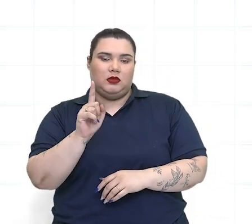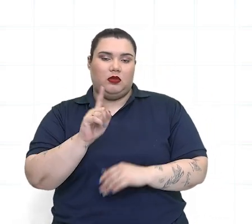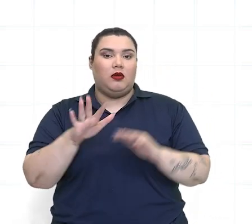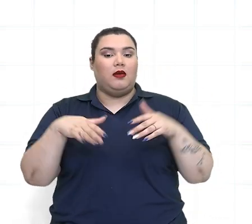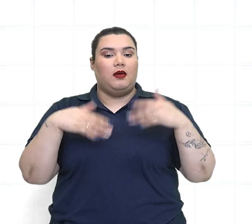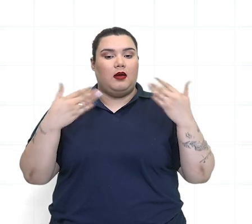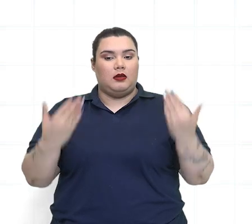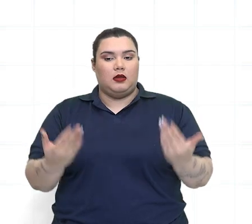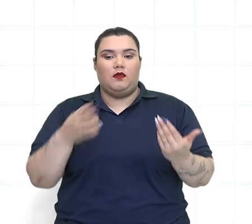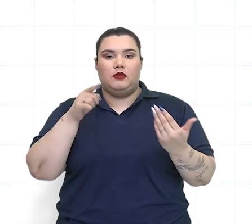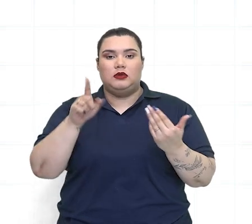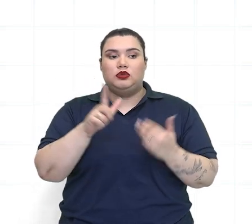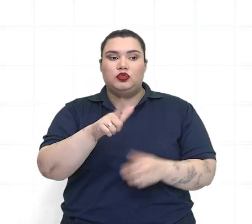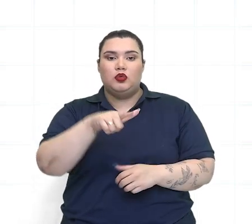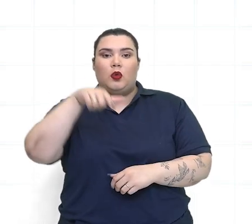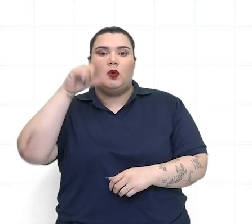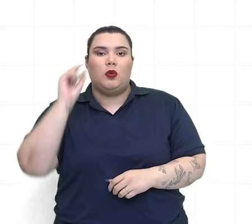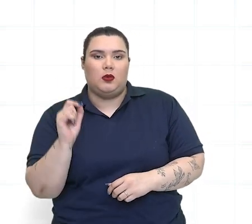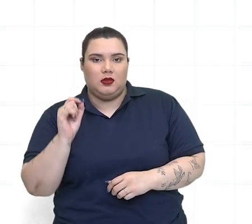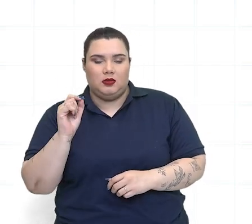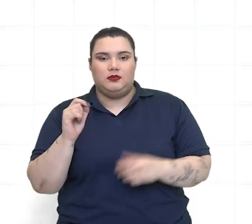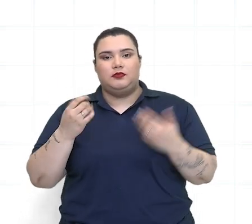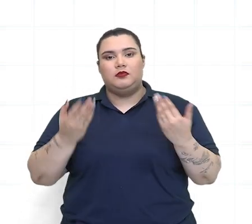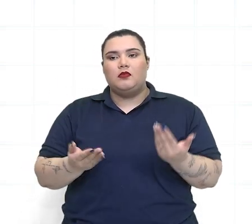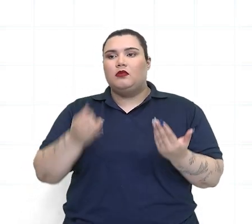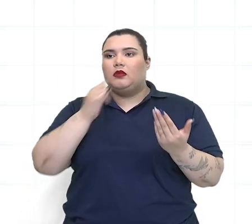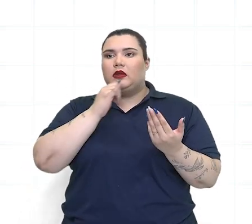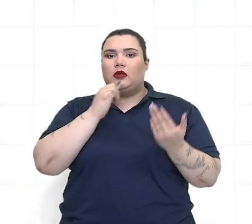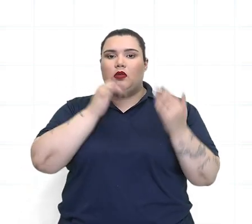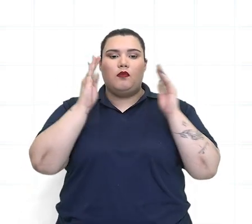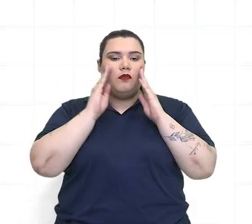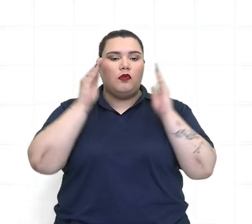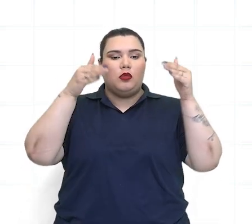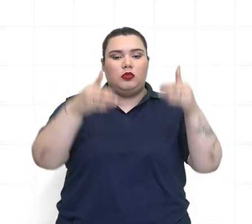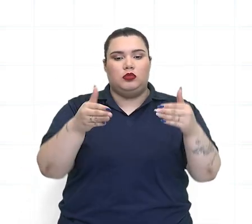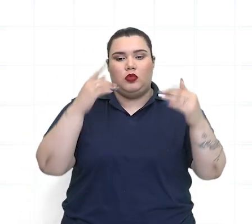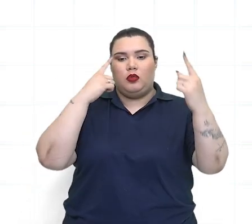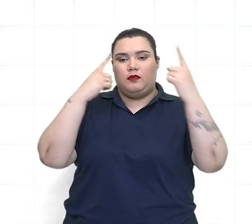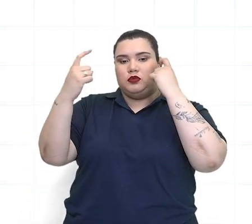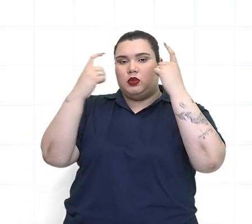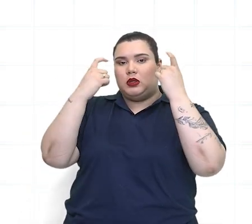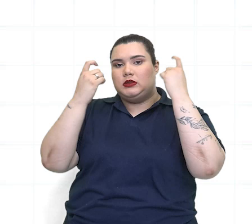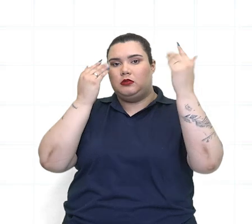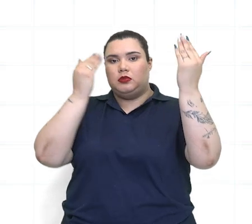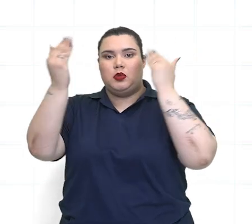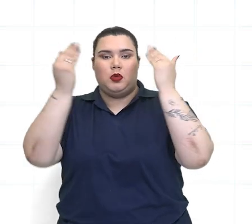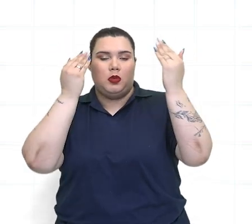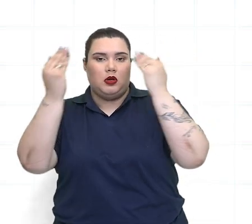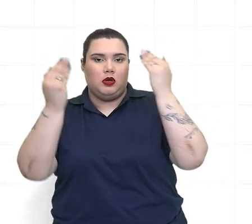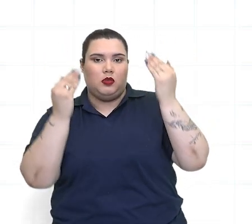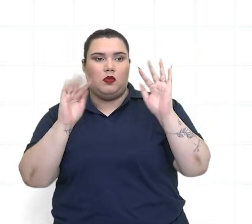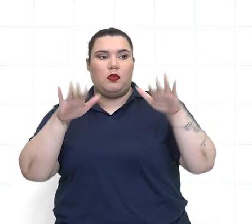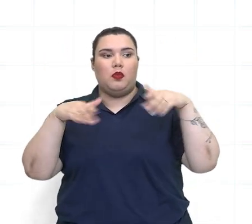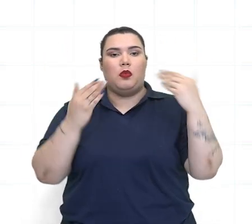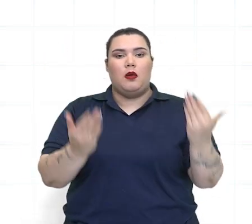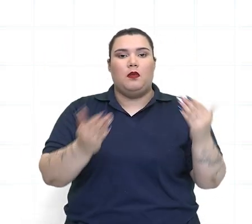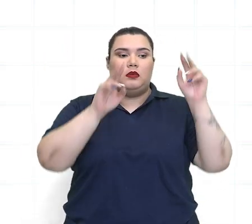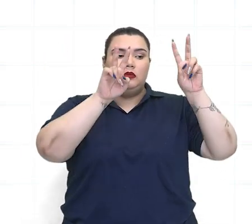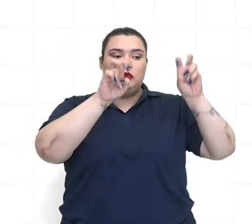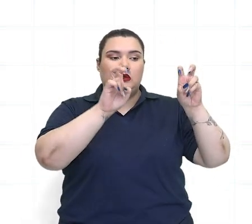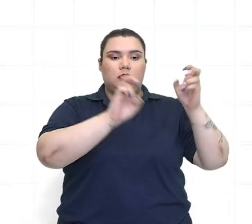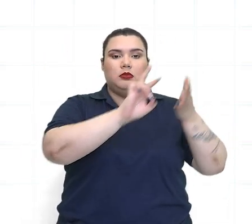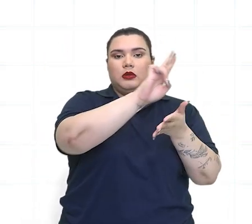que vem o recorte, né? A gente vai falar sobre violência psicológica. Qual é o tema da